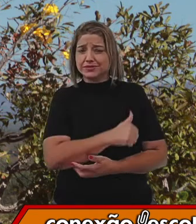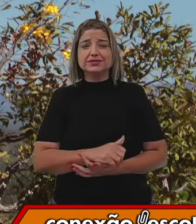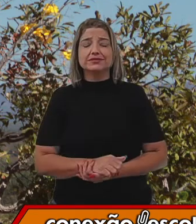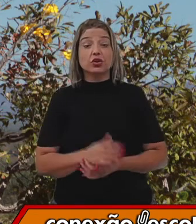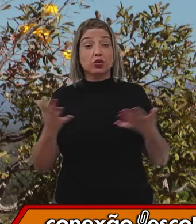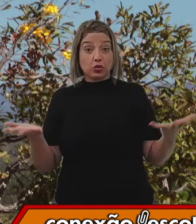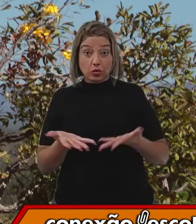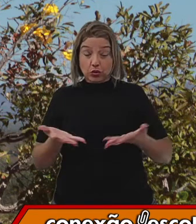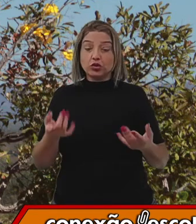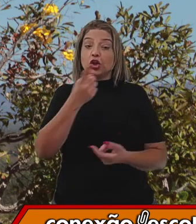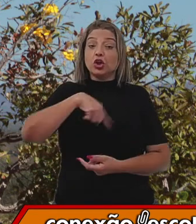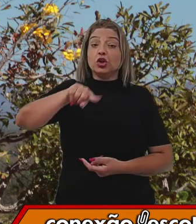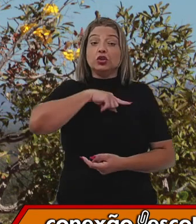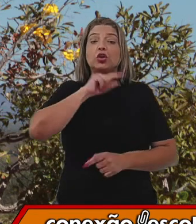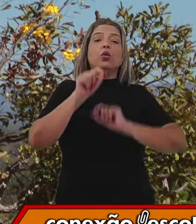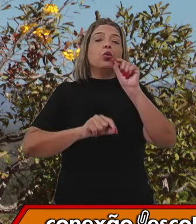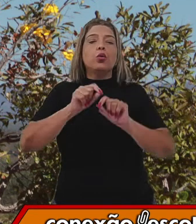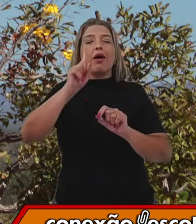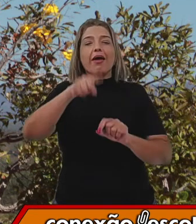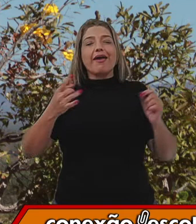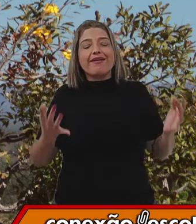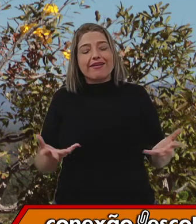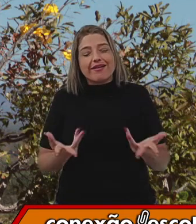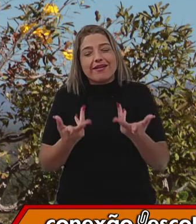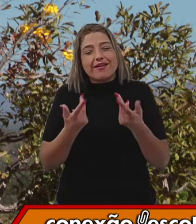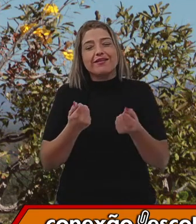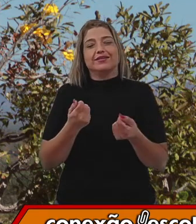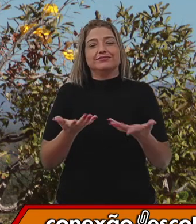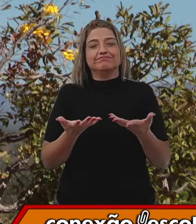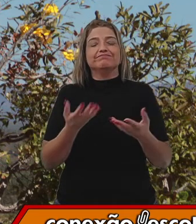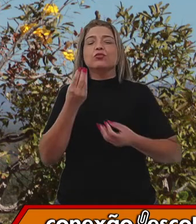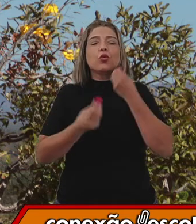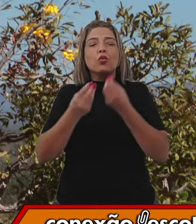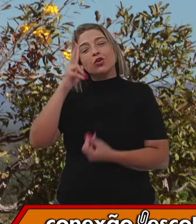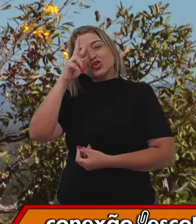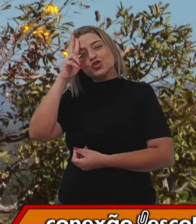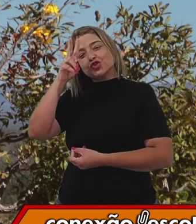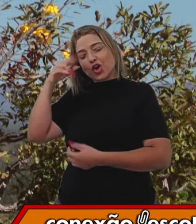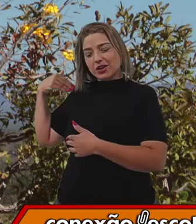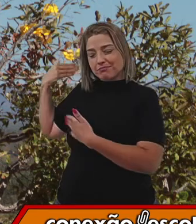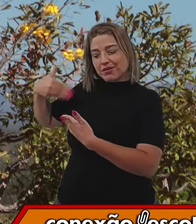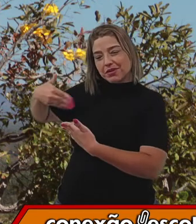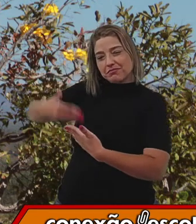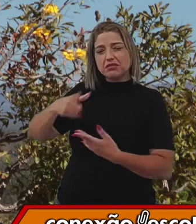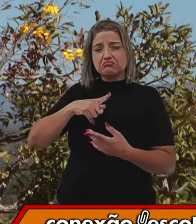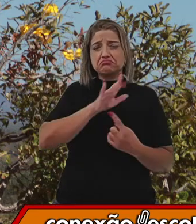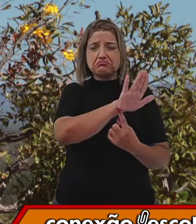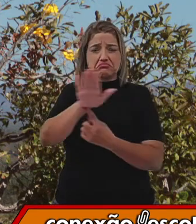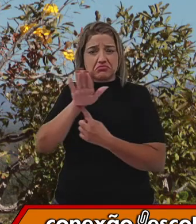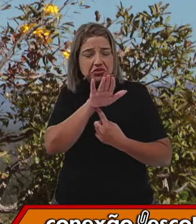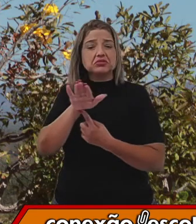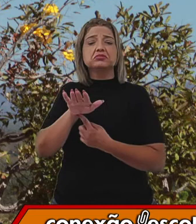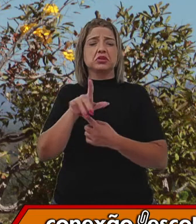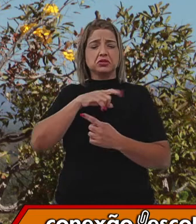nós falamos sobre o encantamento, a historicidade das apresentações artísticas, falamos